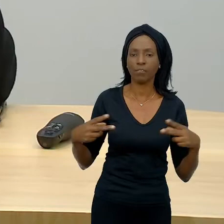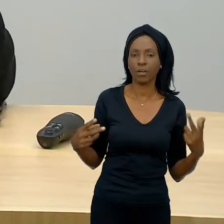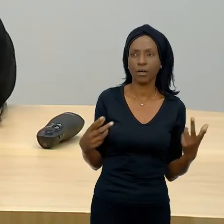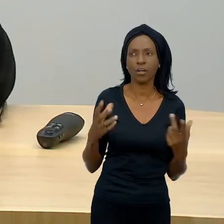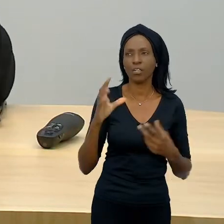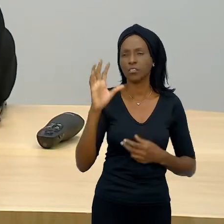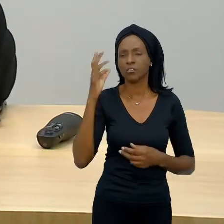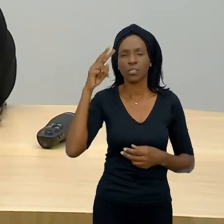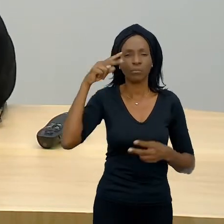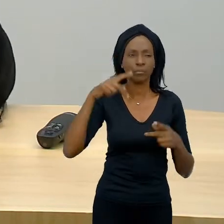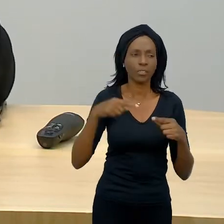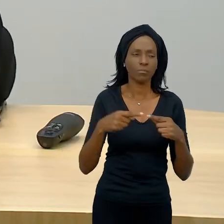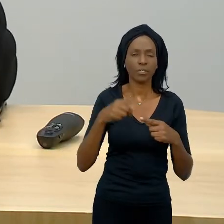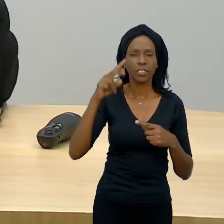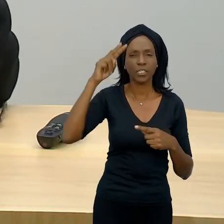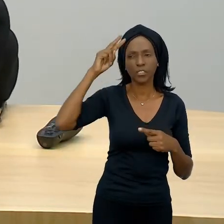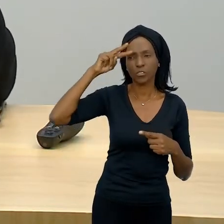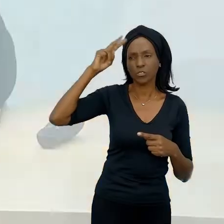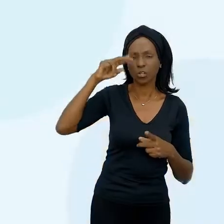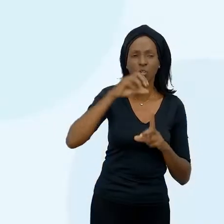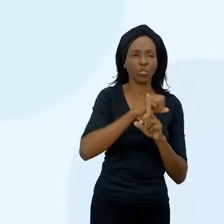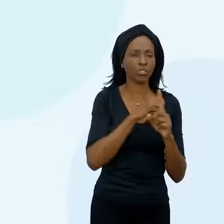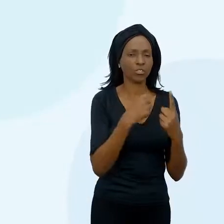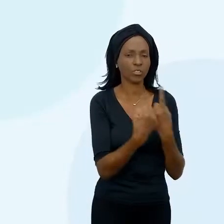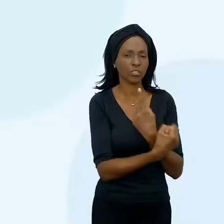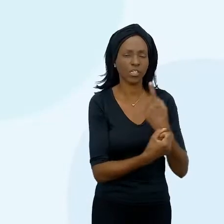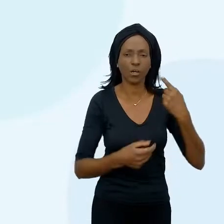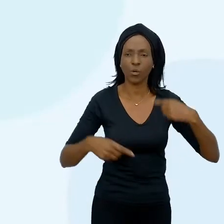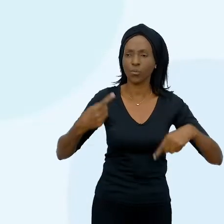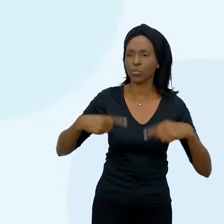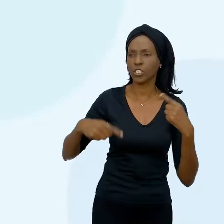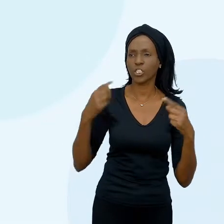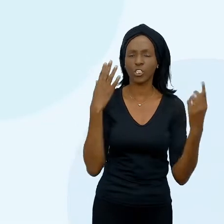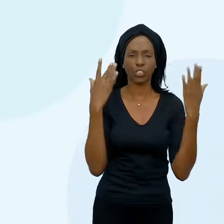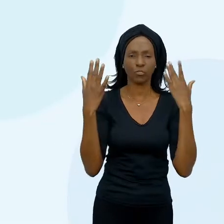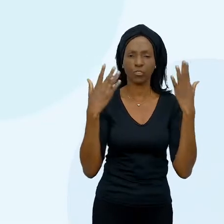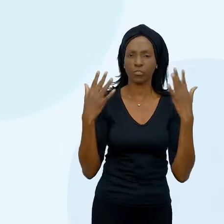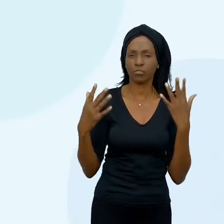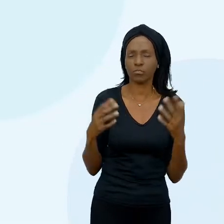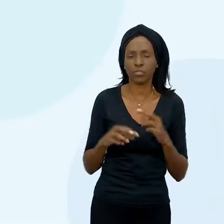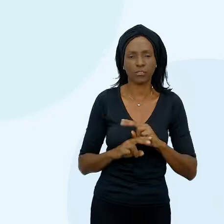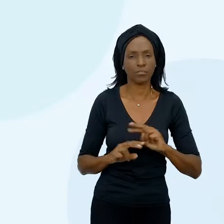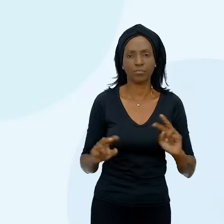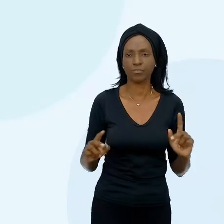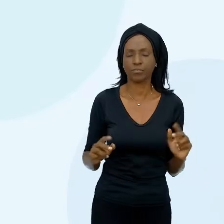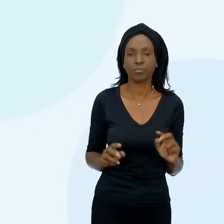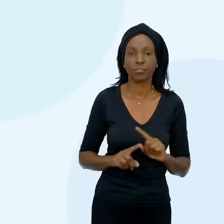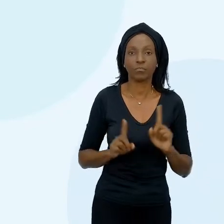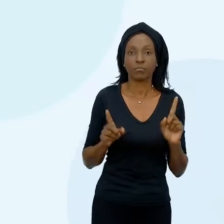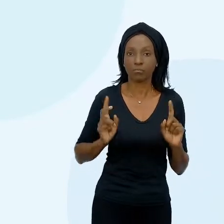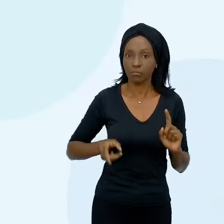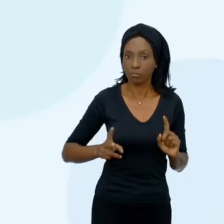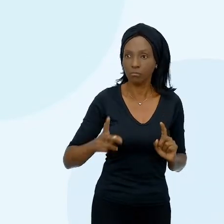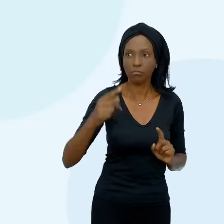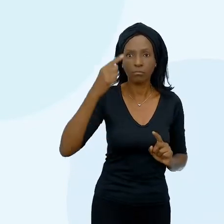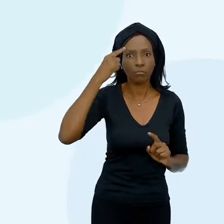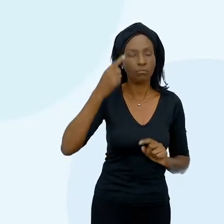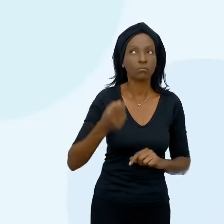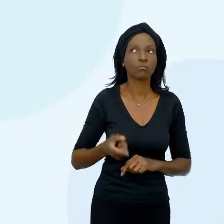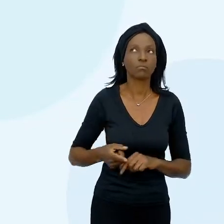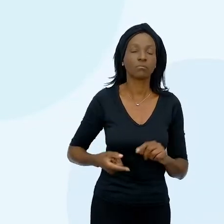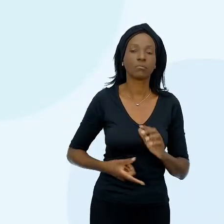natureza histórica, social, política, filosófica, enfim, mas sempre contextualizando, né,